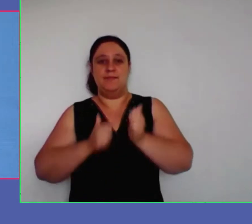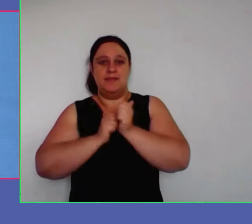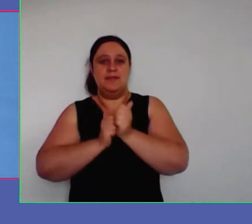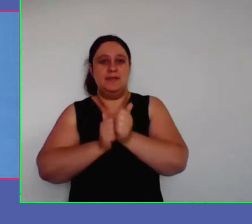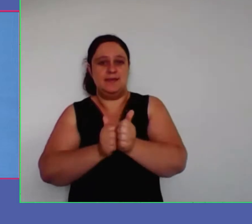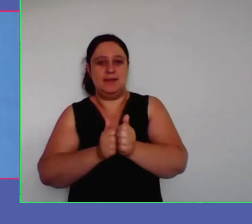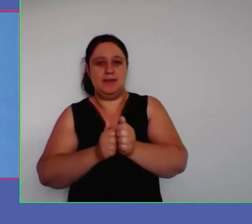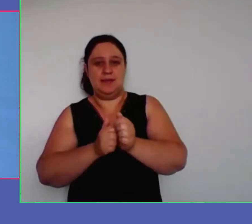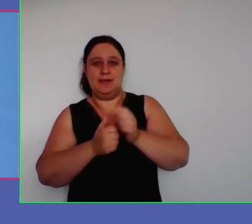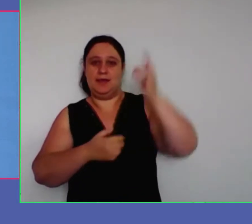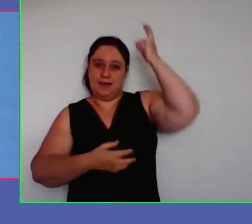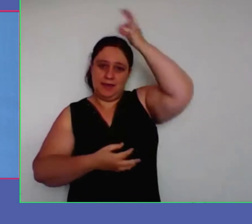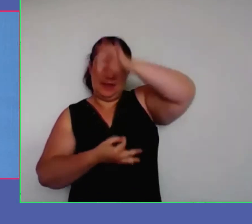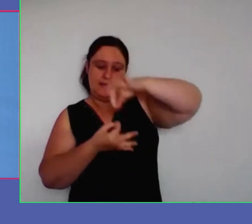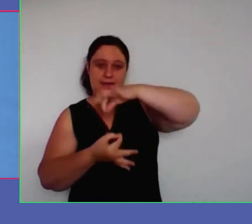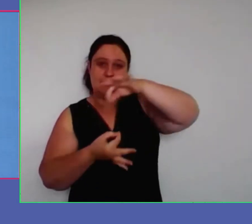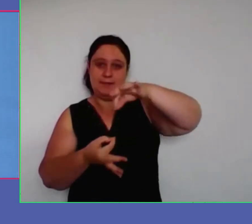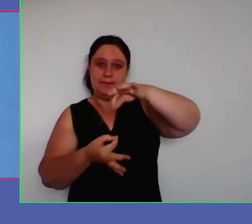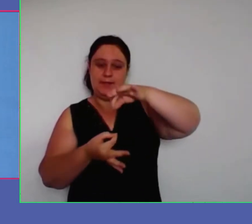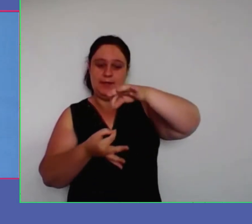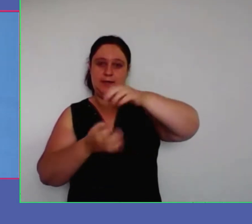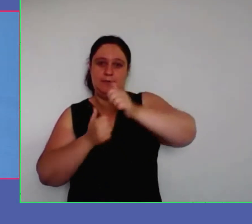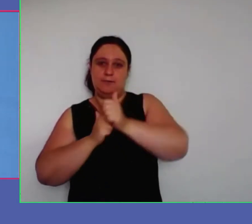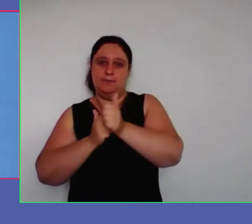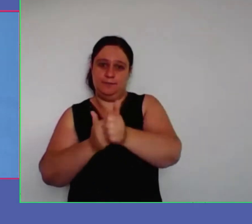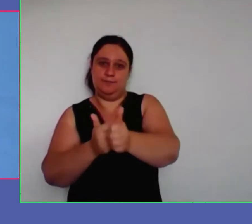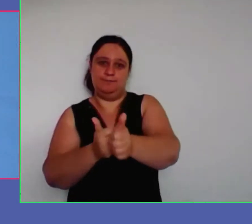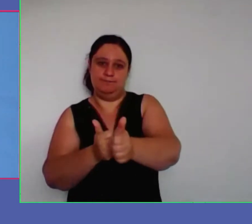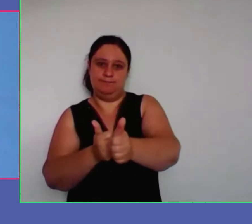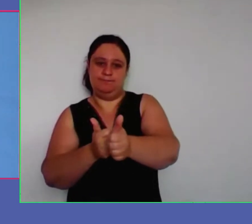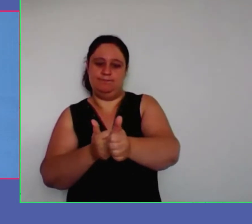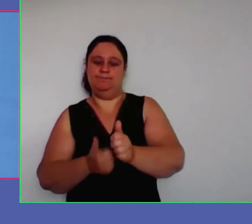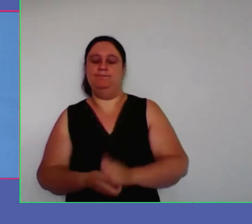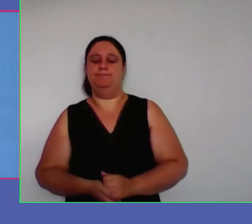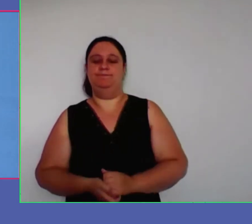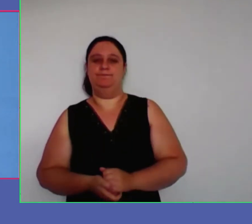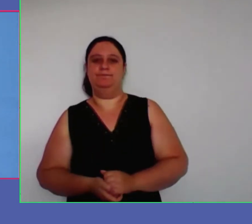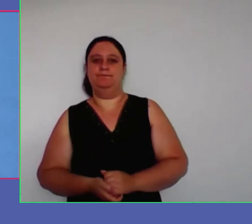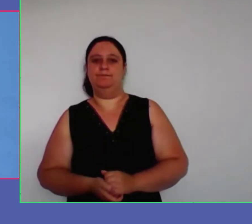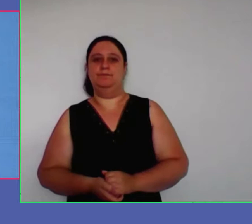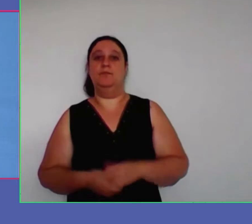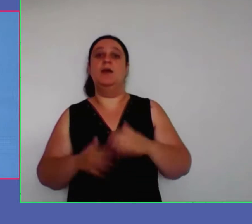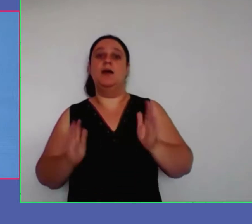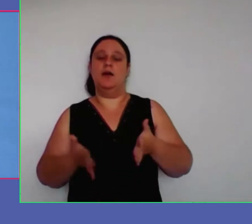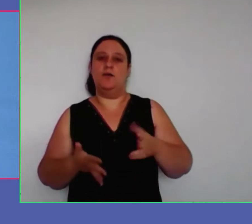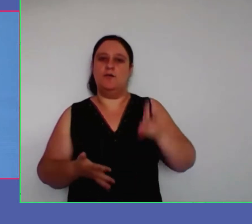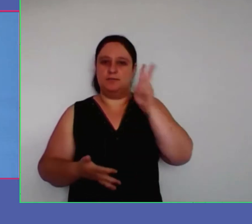o Espírito, seguir o Cordeiro. Muito bem, então vou fazer uma retrospectiva